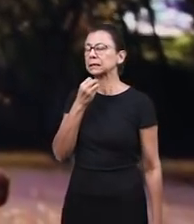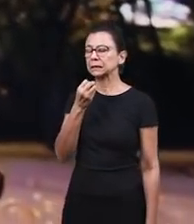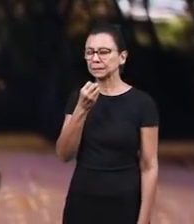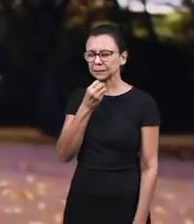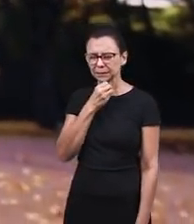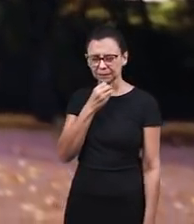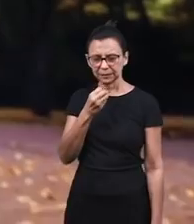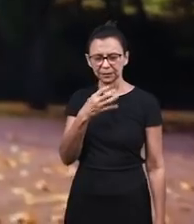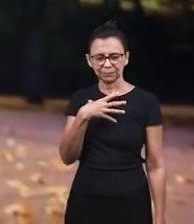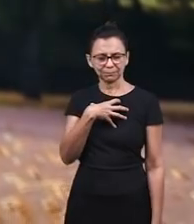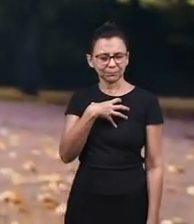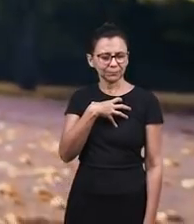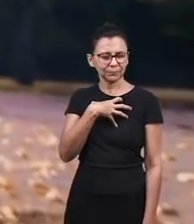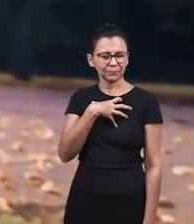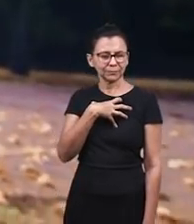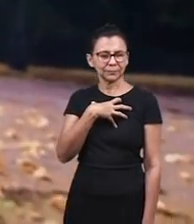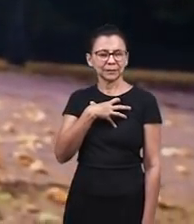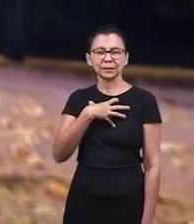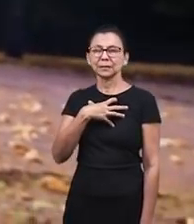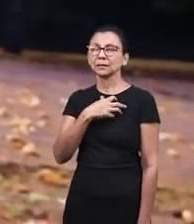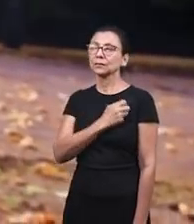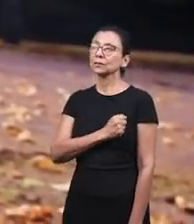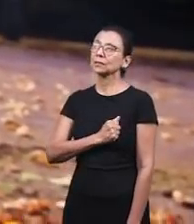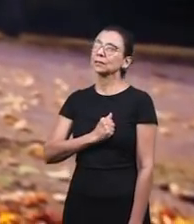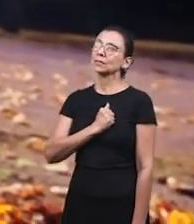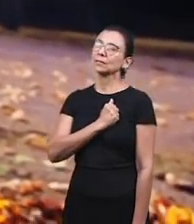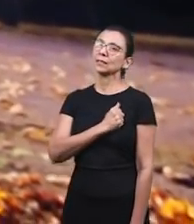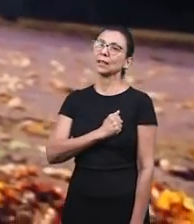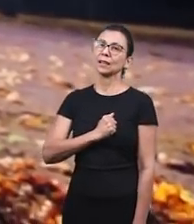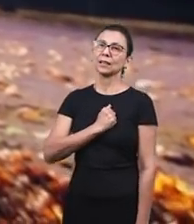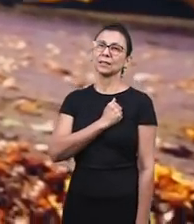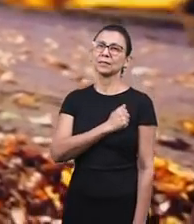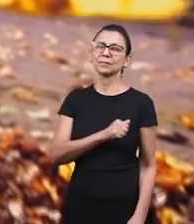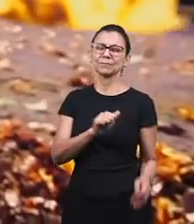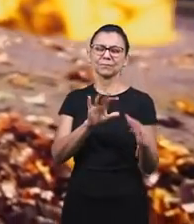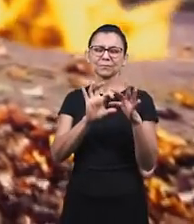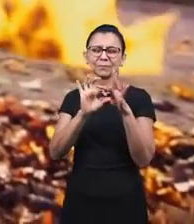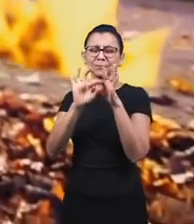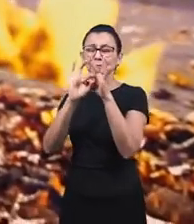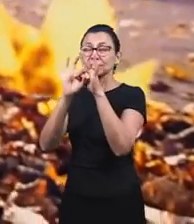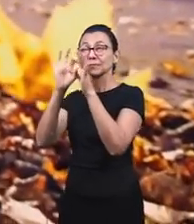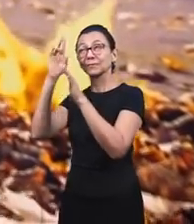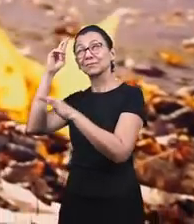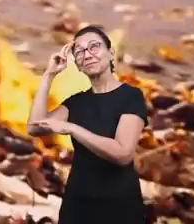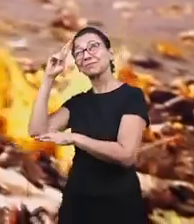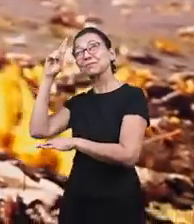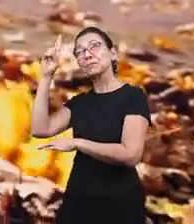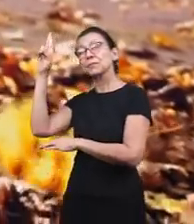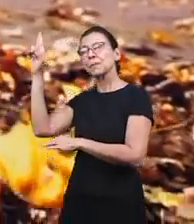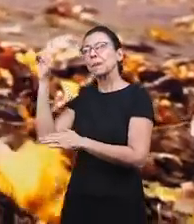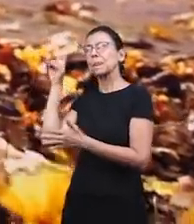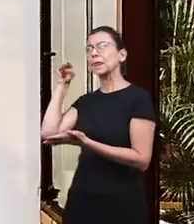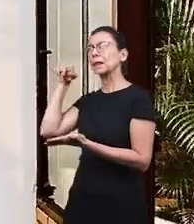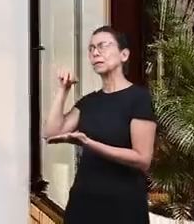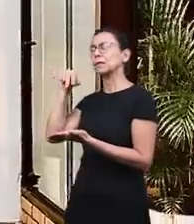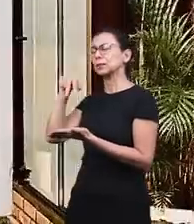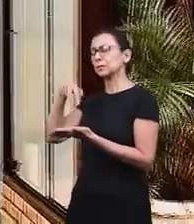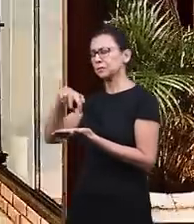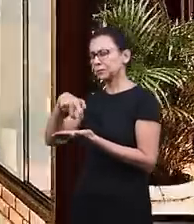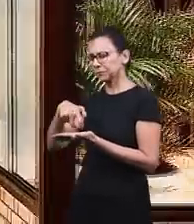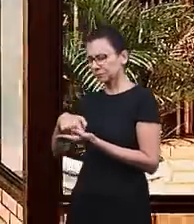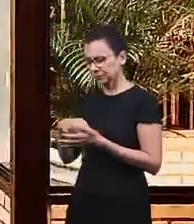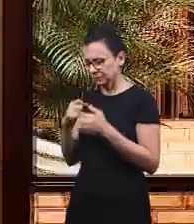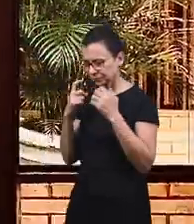mas hoje fraco estou, sinto saudades de ti,